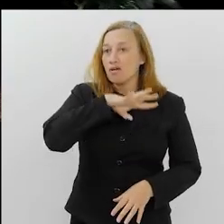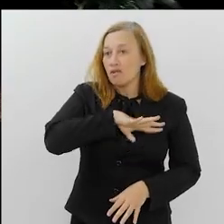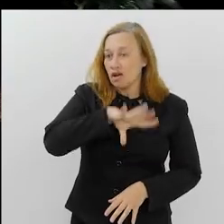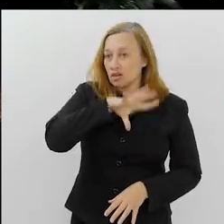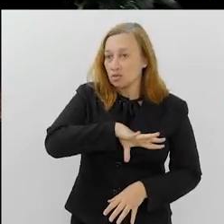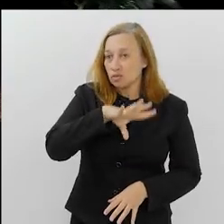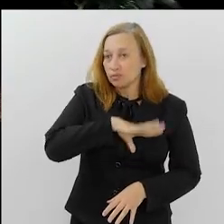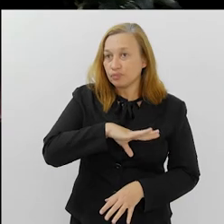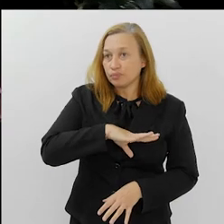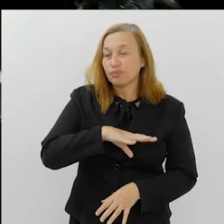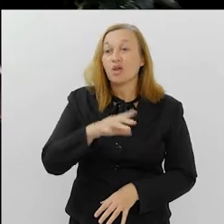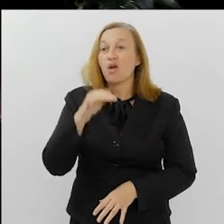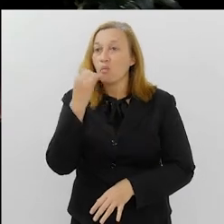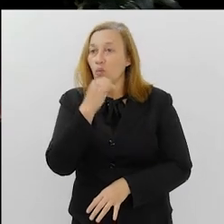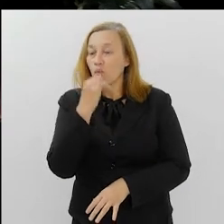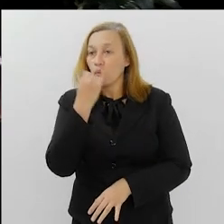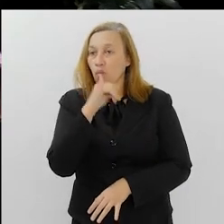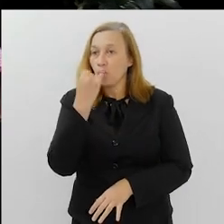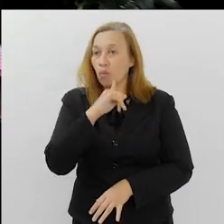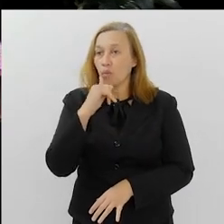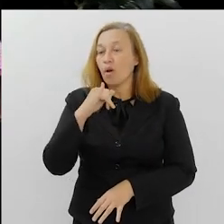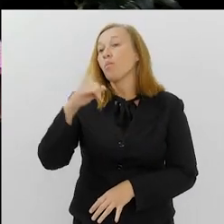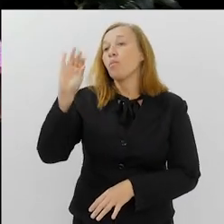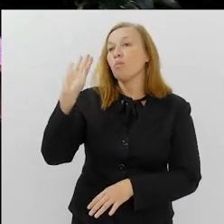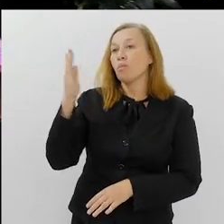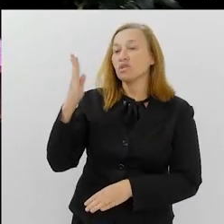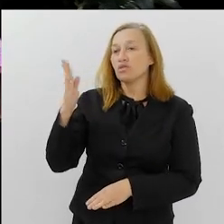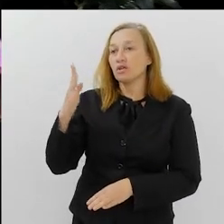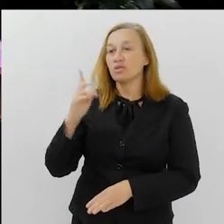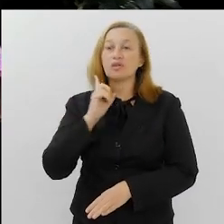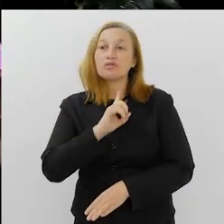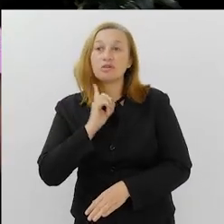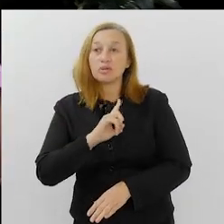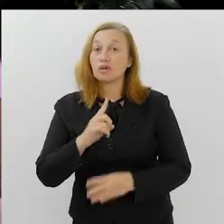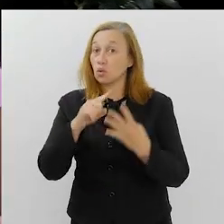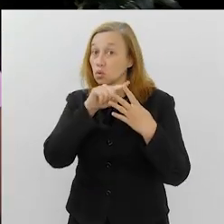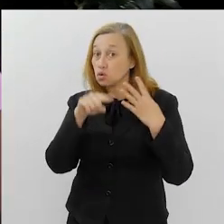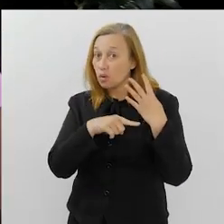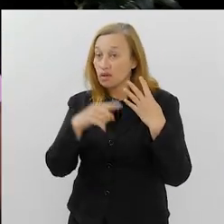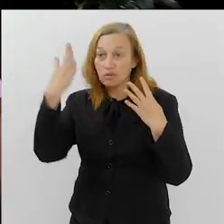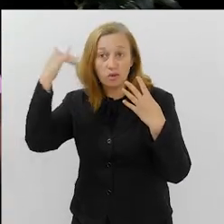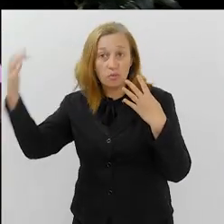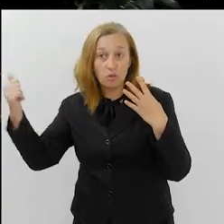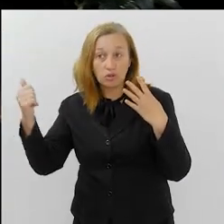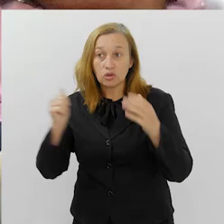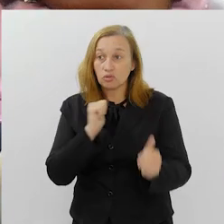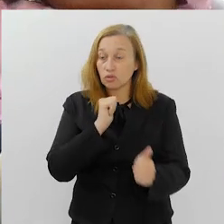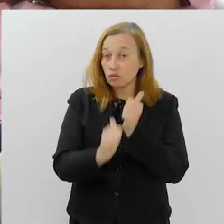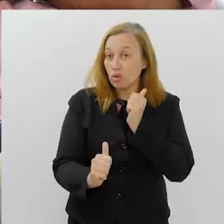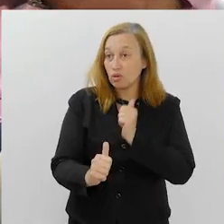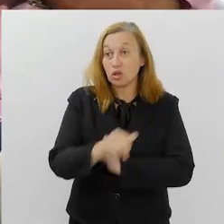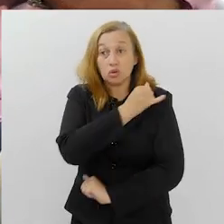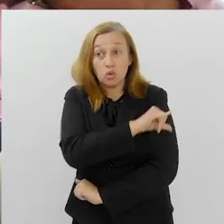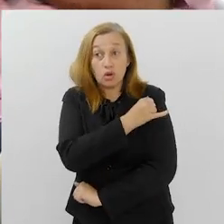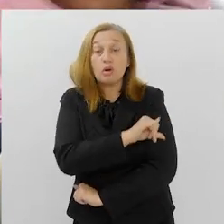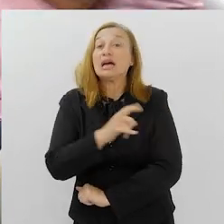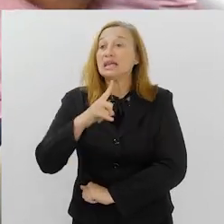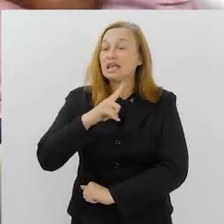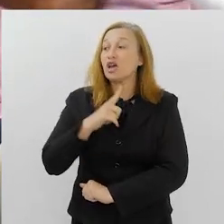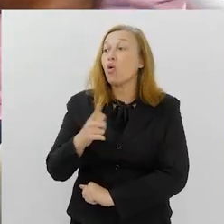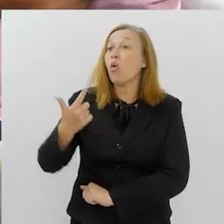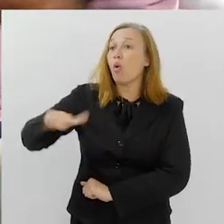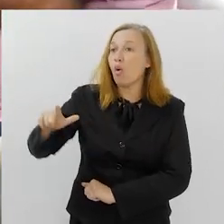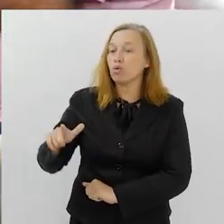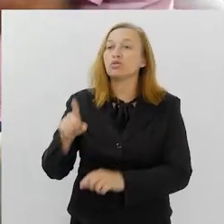Flamengo, Botafogo e Fluminense, os quatro grandes no futebol do Rio. E óbvio que não tem só o Maricá. Sim. Tem